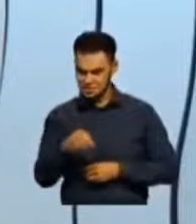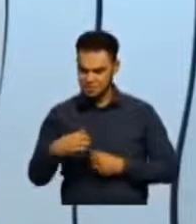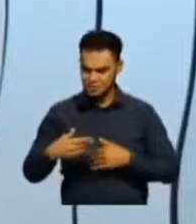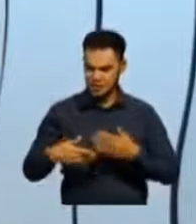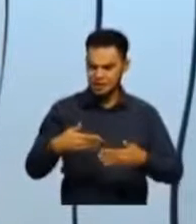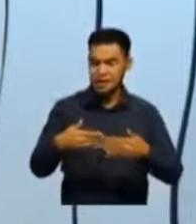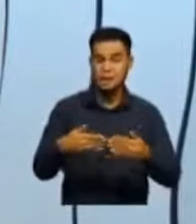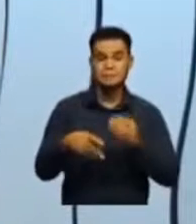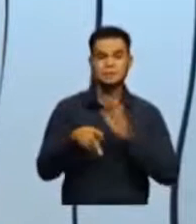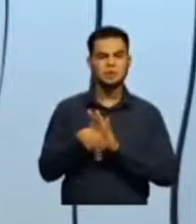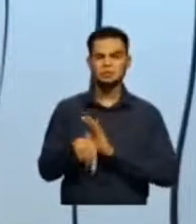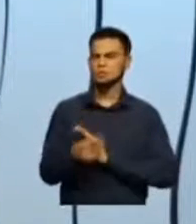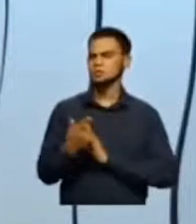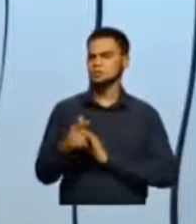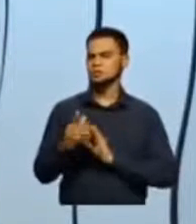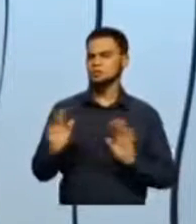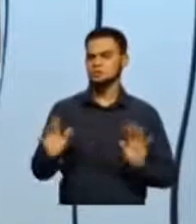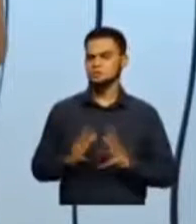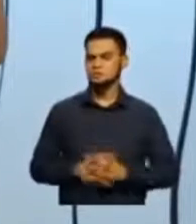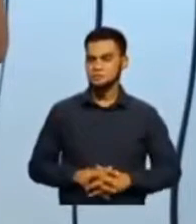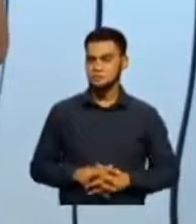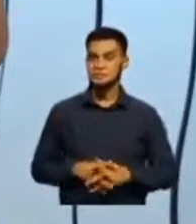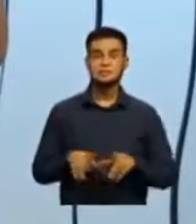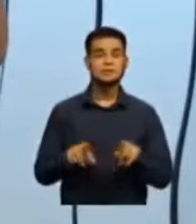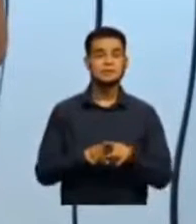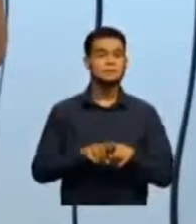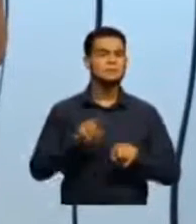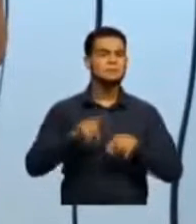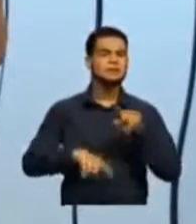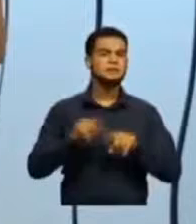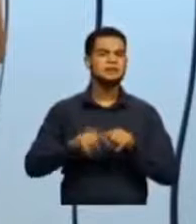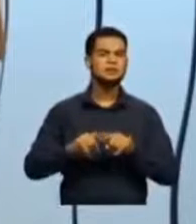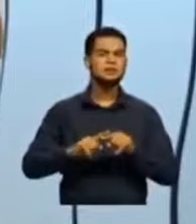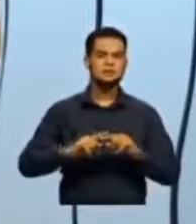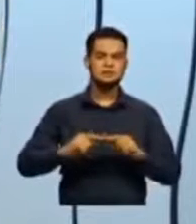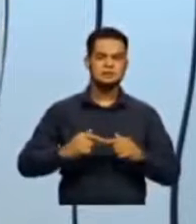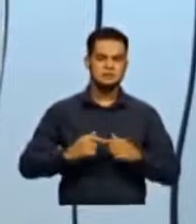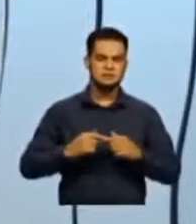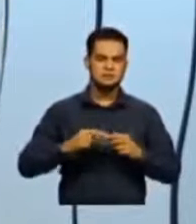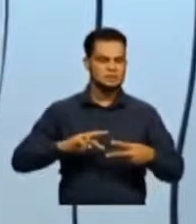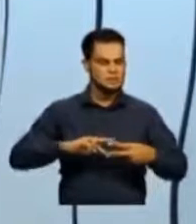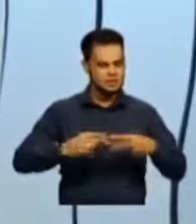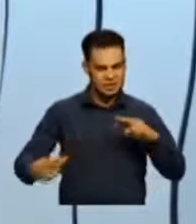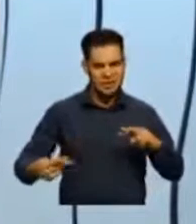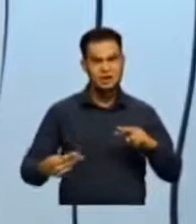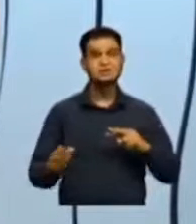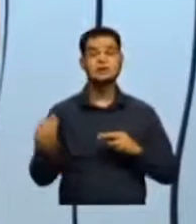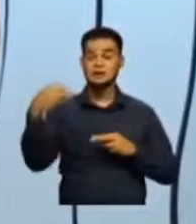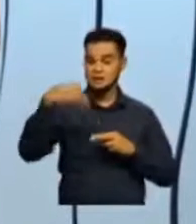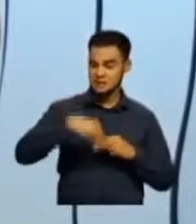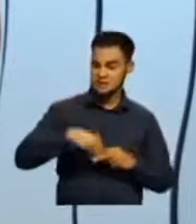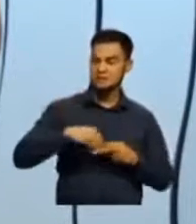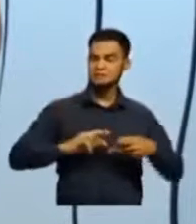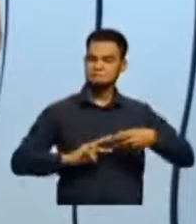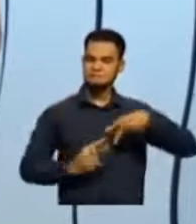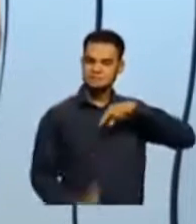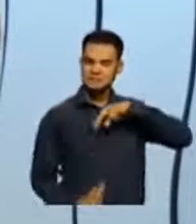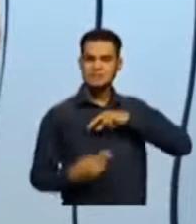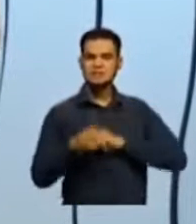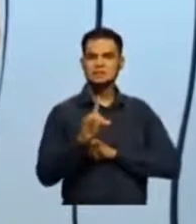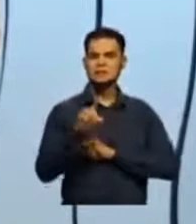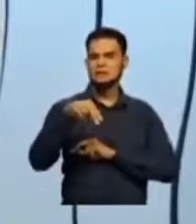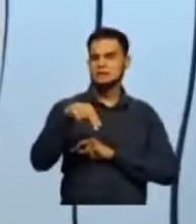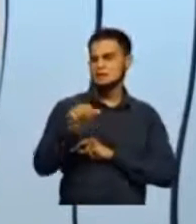viva e eles vão possuir o material genético, que são DNA ou